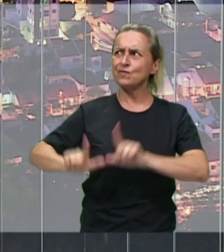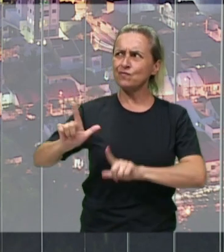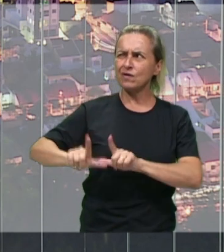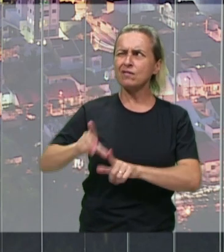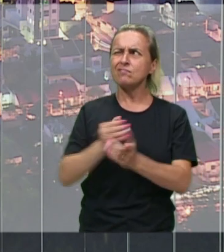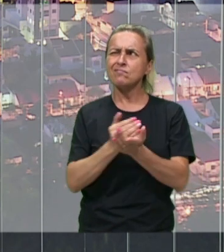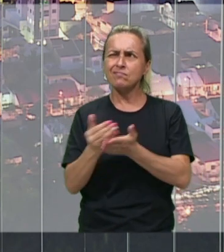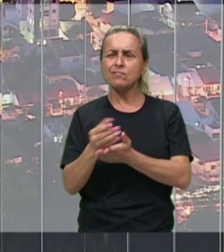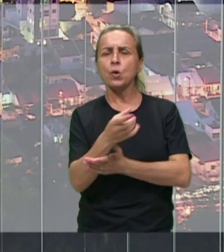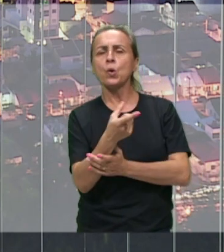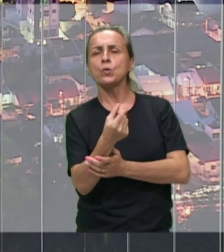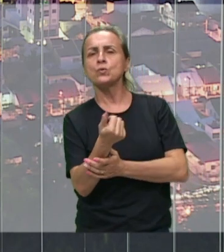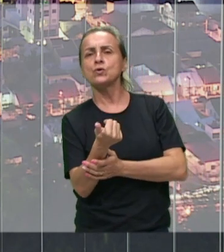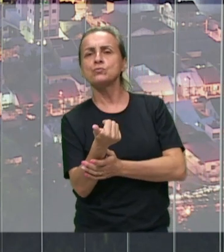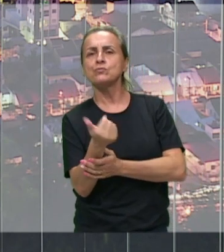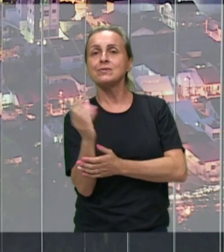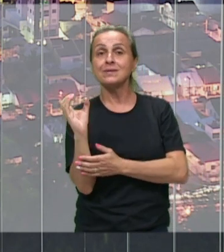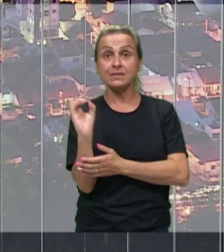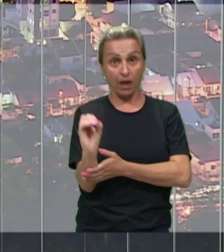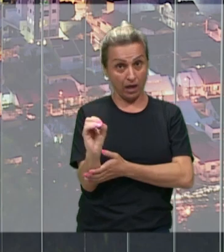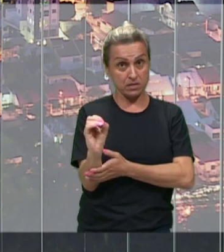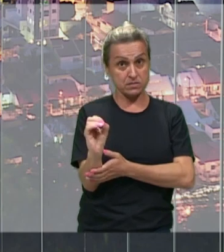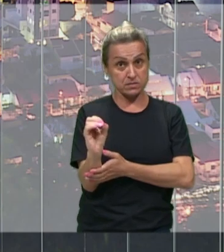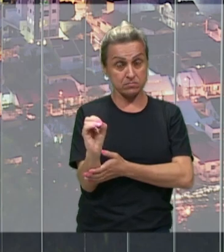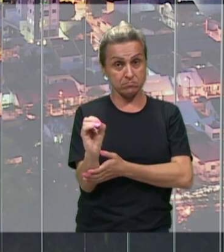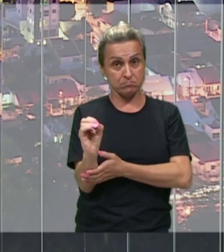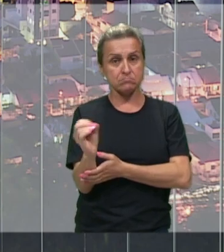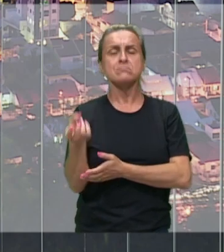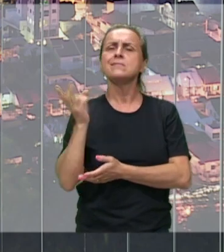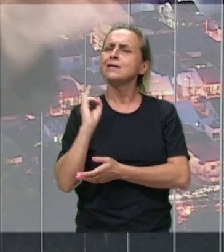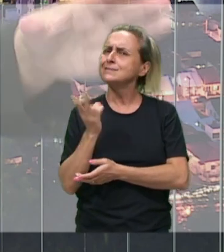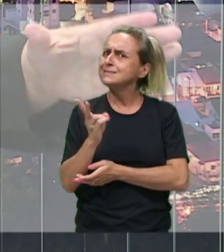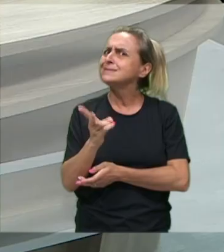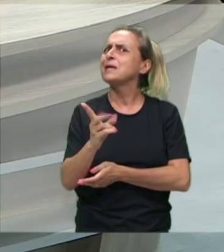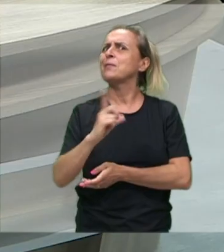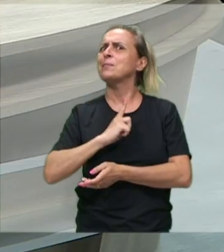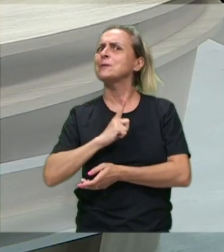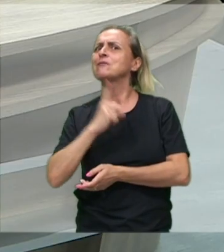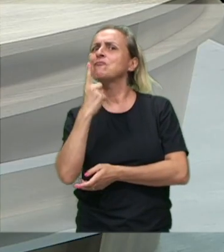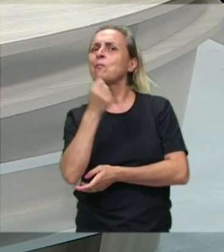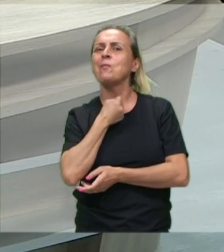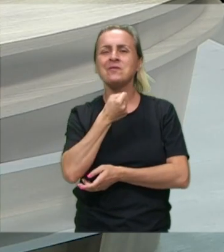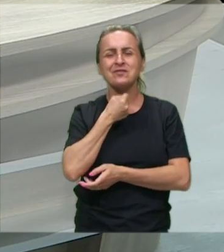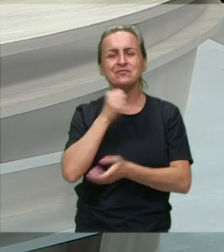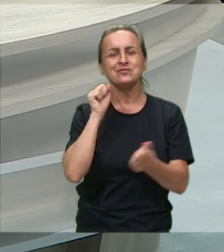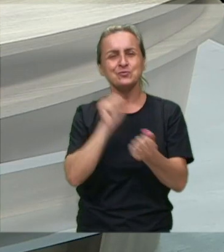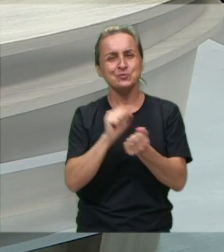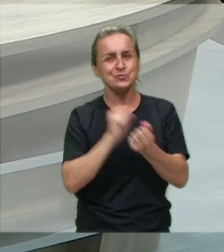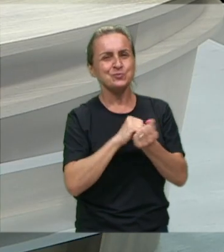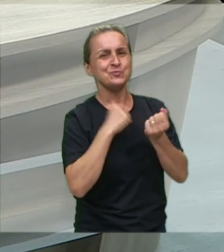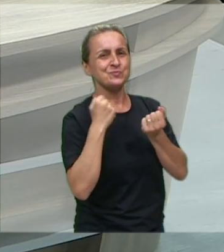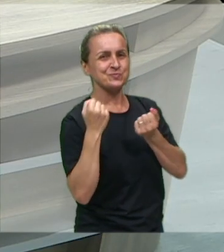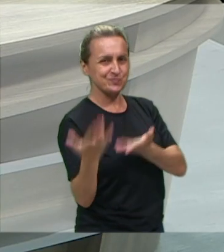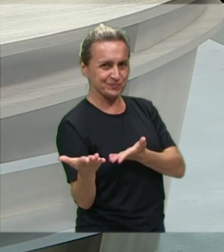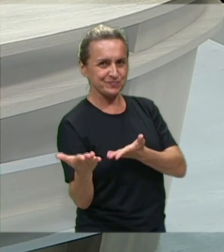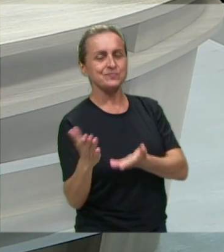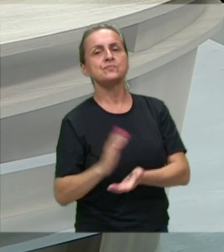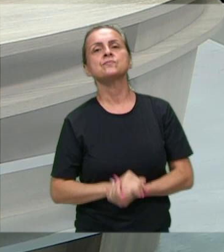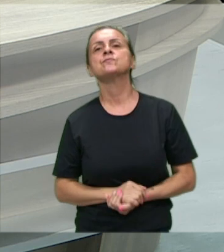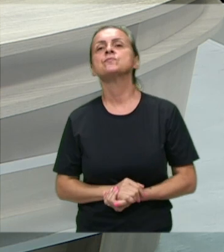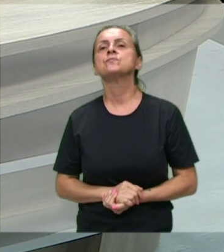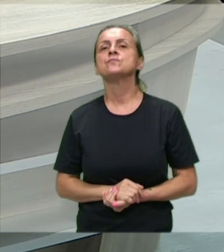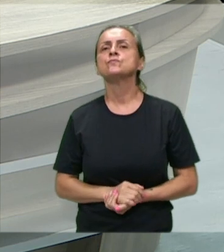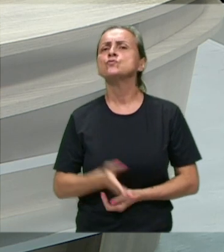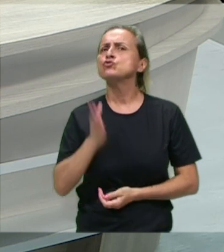2010 e eu acho que, olha, foram raros os anos em que a gente não tinha alguma entrevista para fazer contigo, né? Porque você já passou só